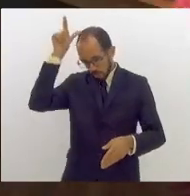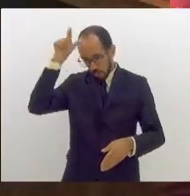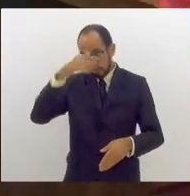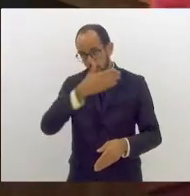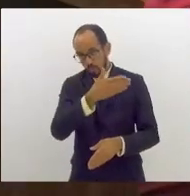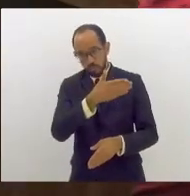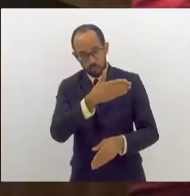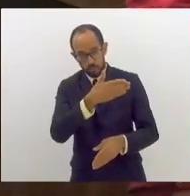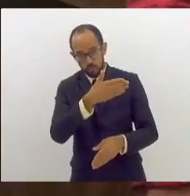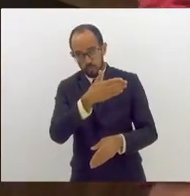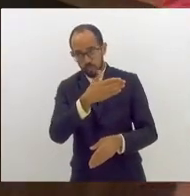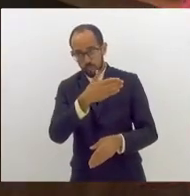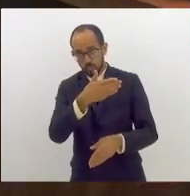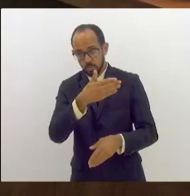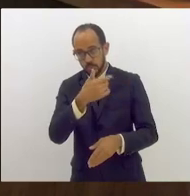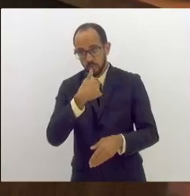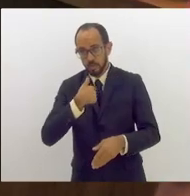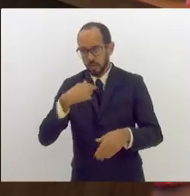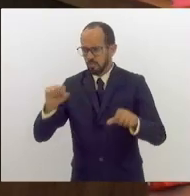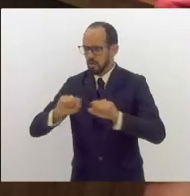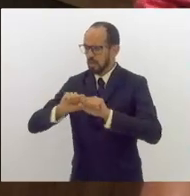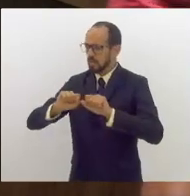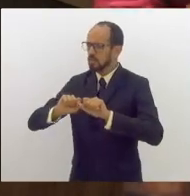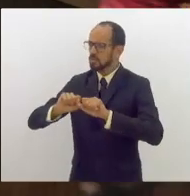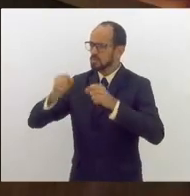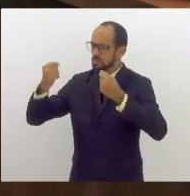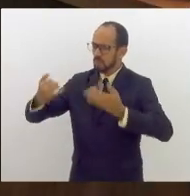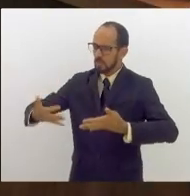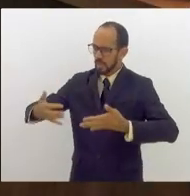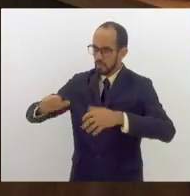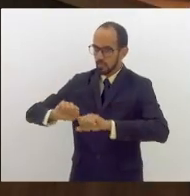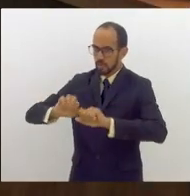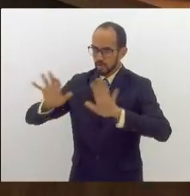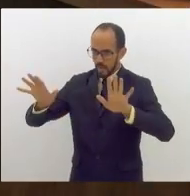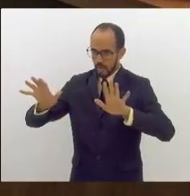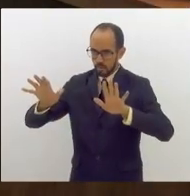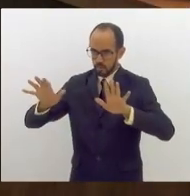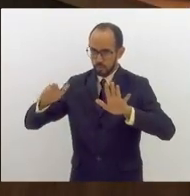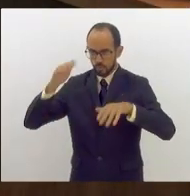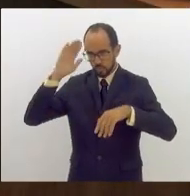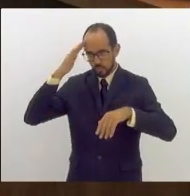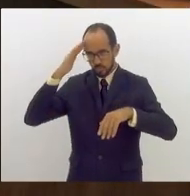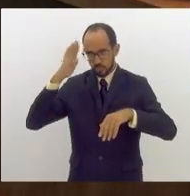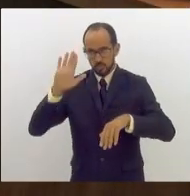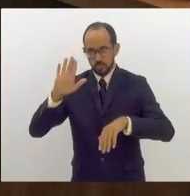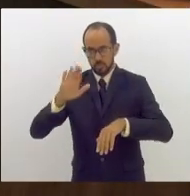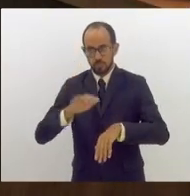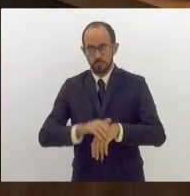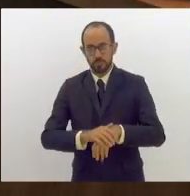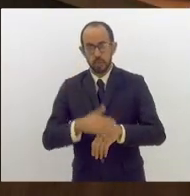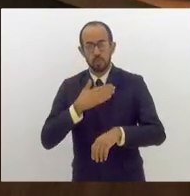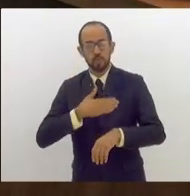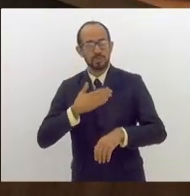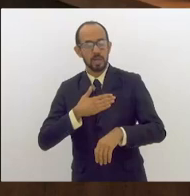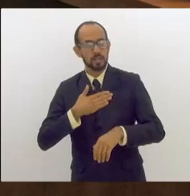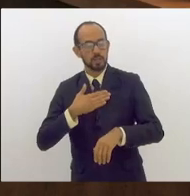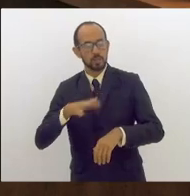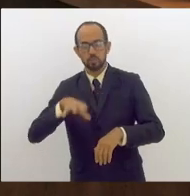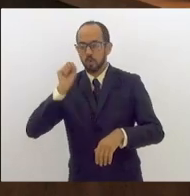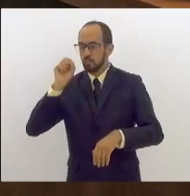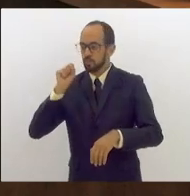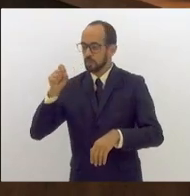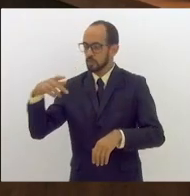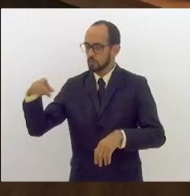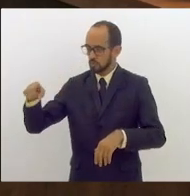eu fui Claro nos queríamos que eu quero ouvir Eu quero gostaria de ouvir de